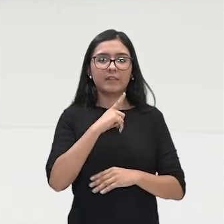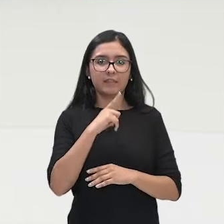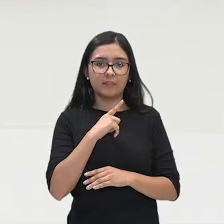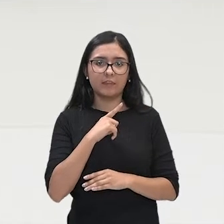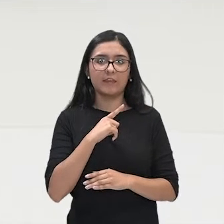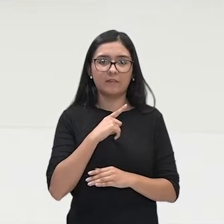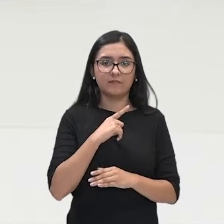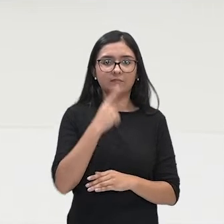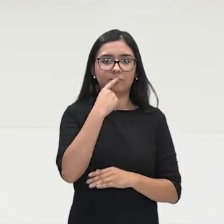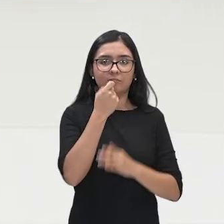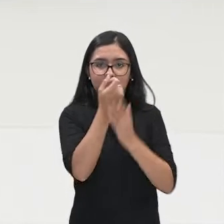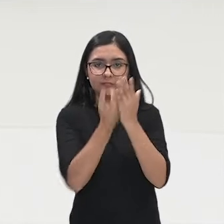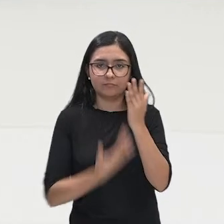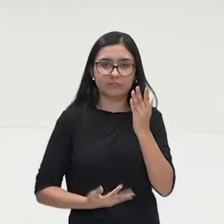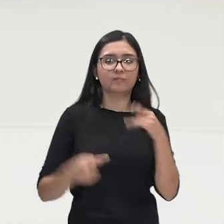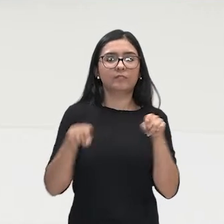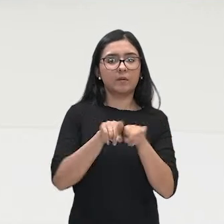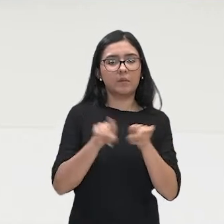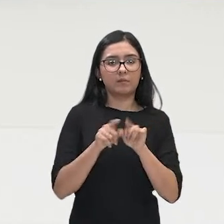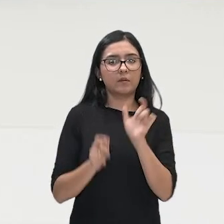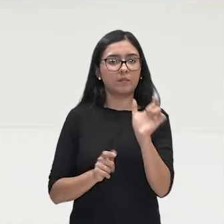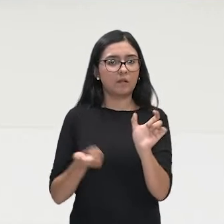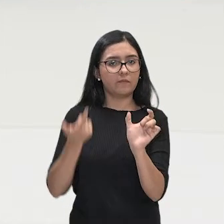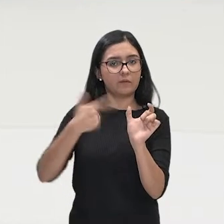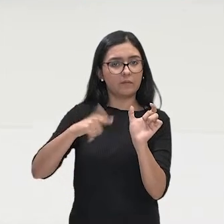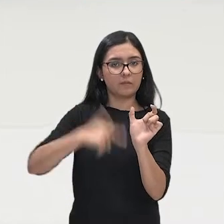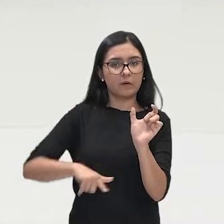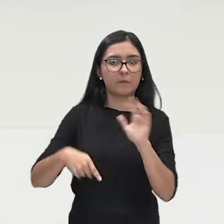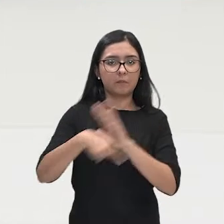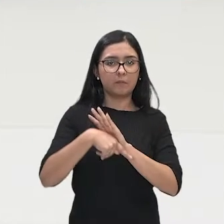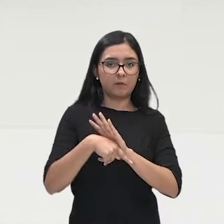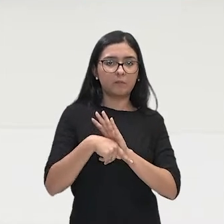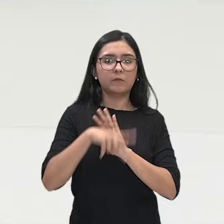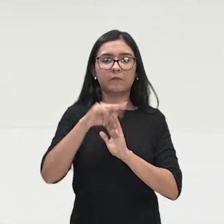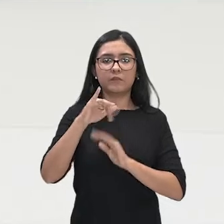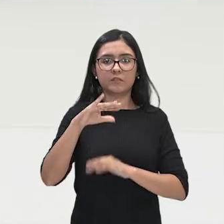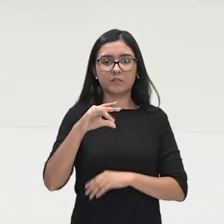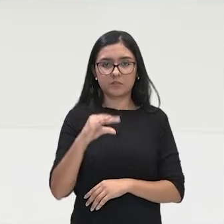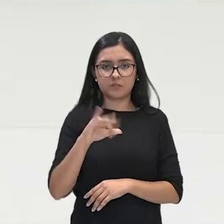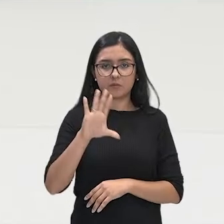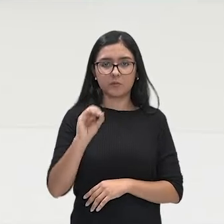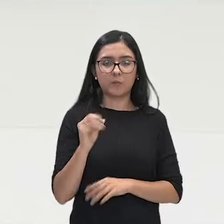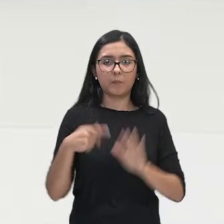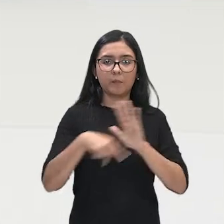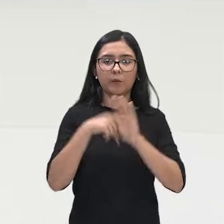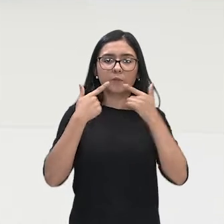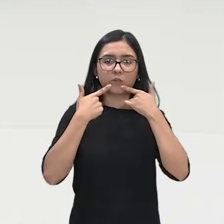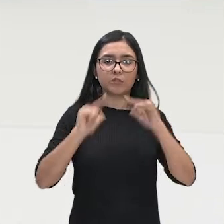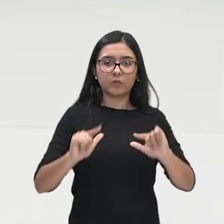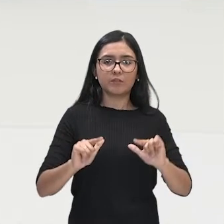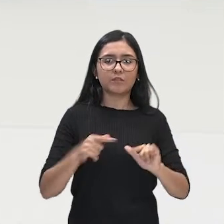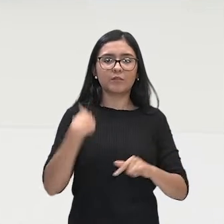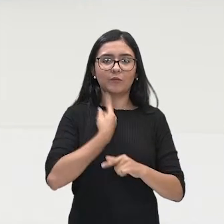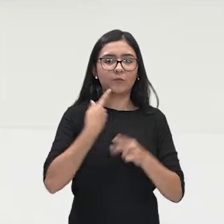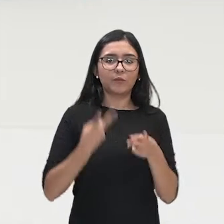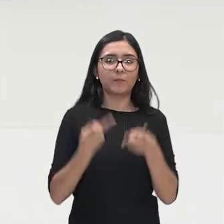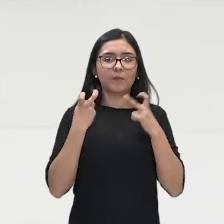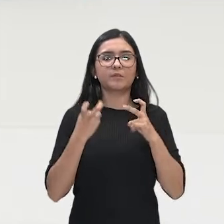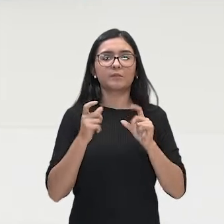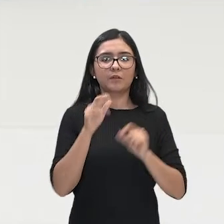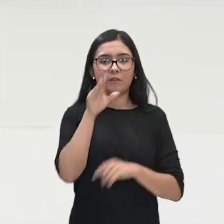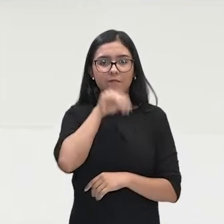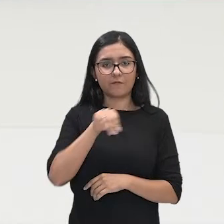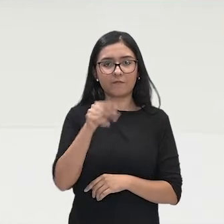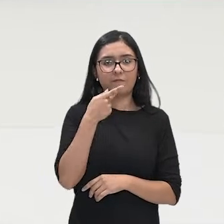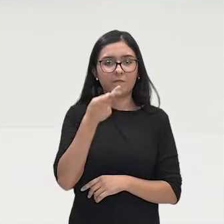uma redundância, né? Que é um vício de linguagem, que já vem, né? A gente nem percebe que fala, tipo descer